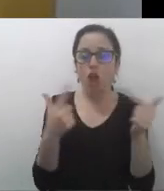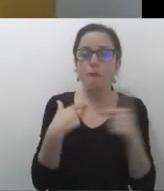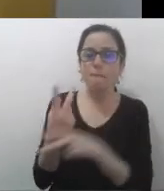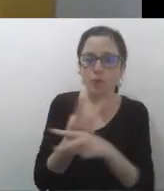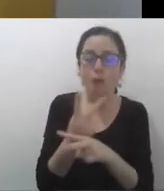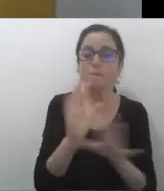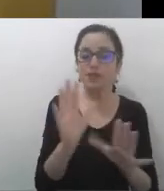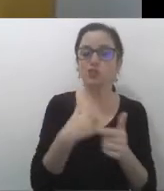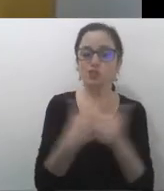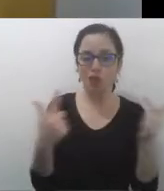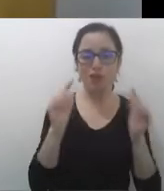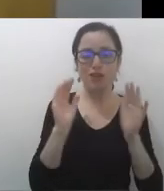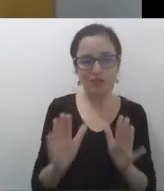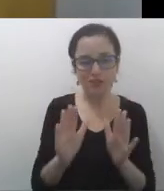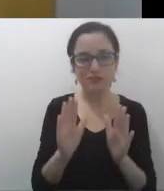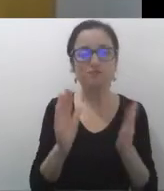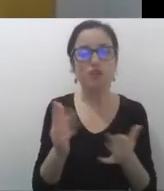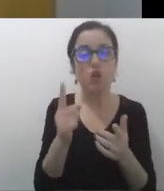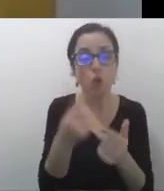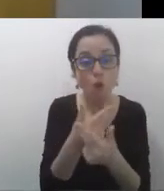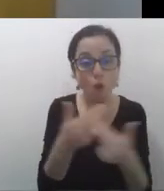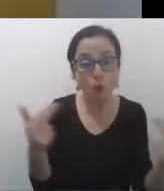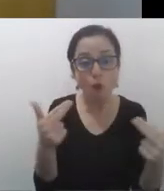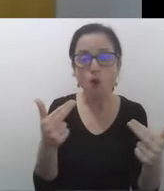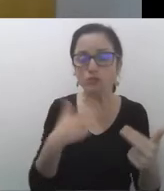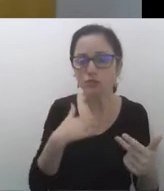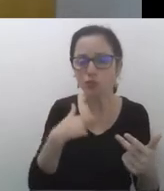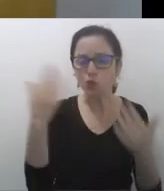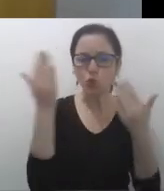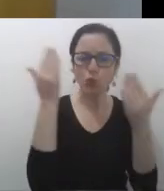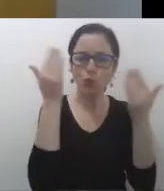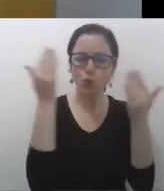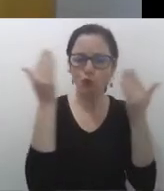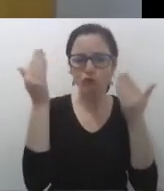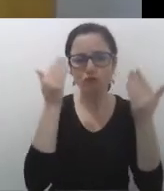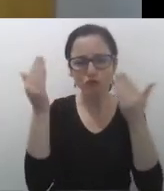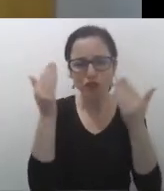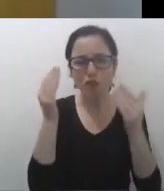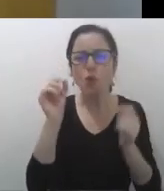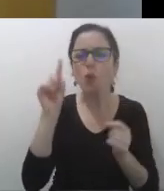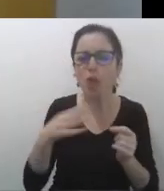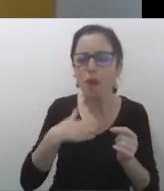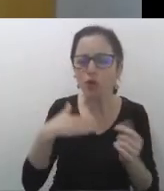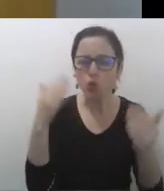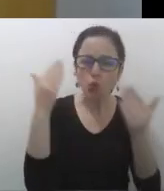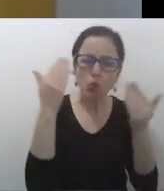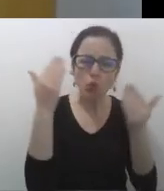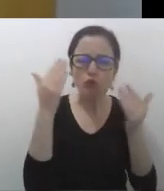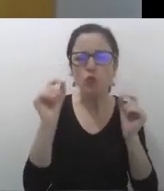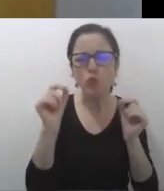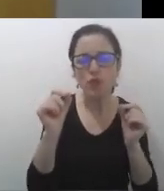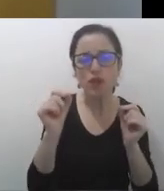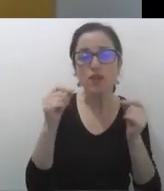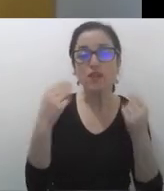Mas eu tive a sorte de, ao procurar, achar uma coisa que era uma suspeita minha. Então, o que que era uma suspeita